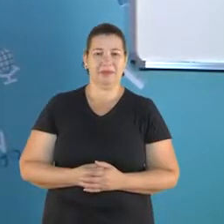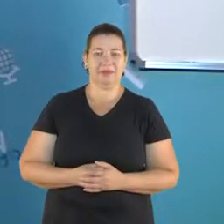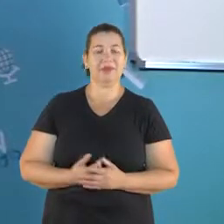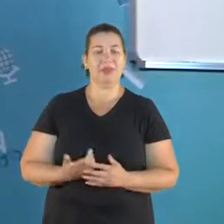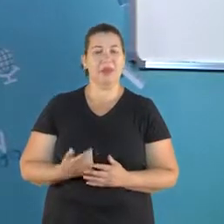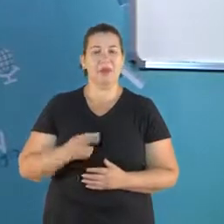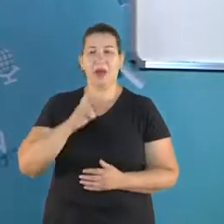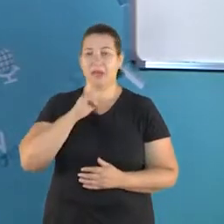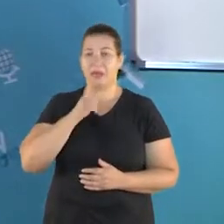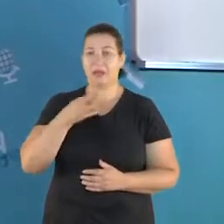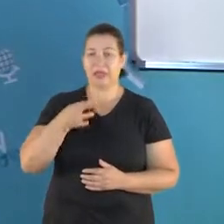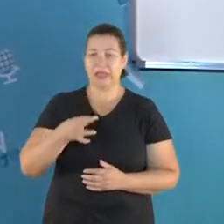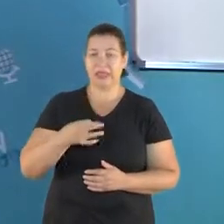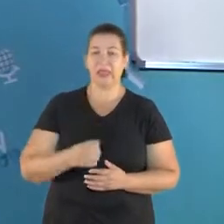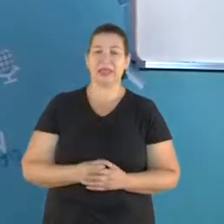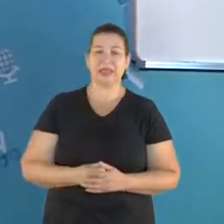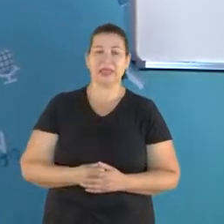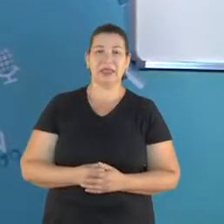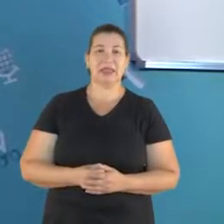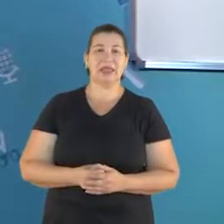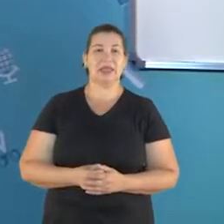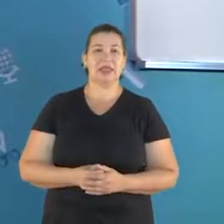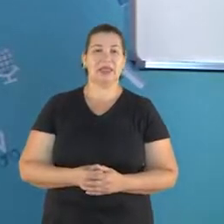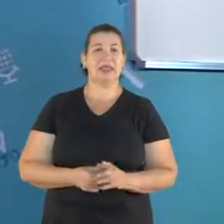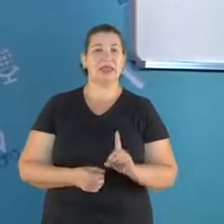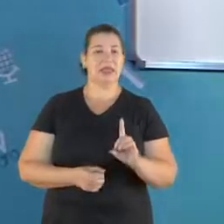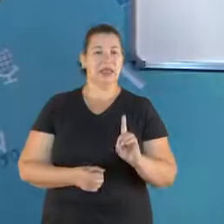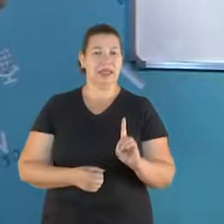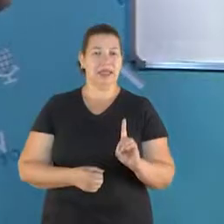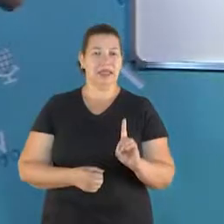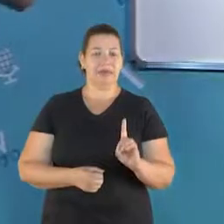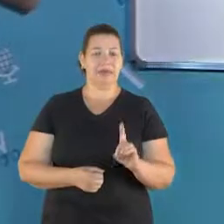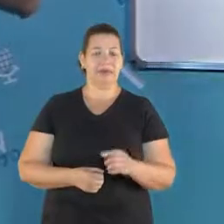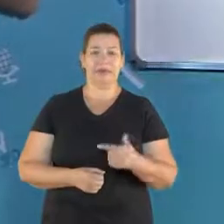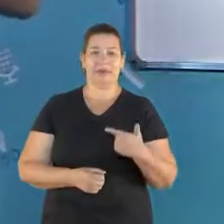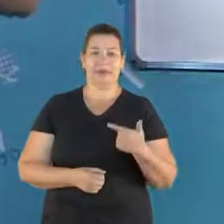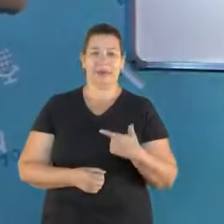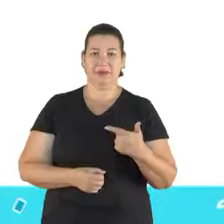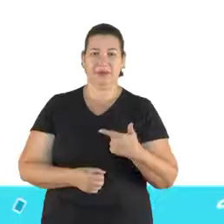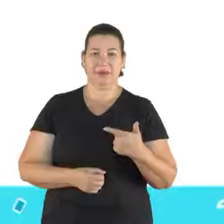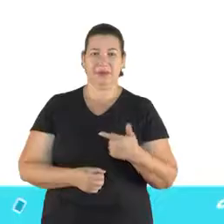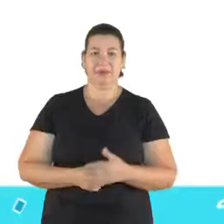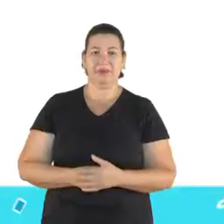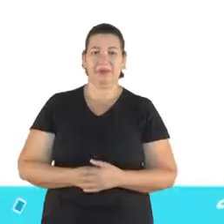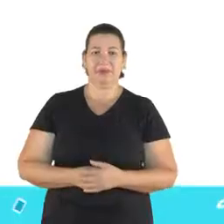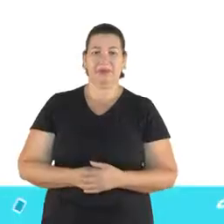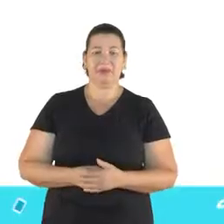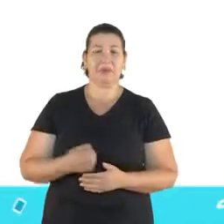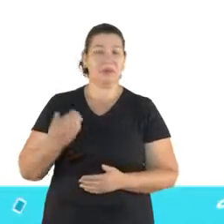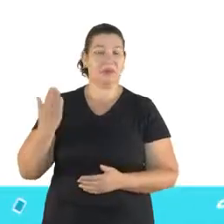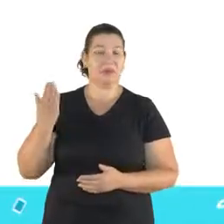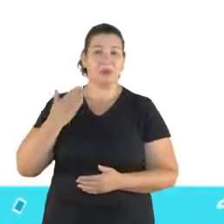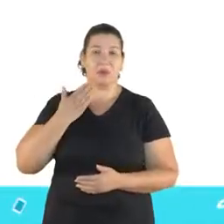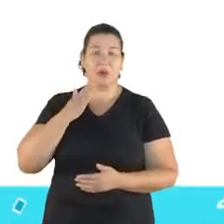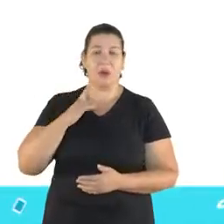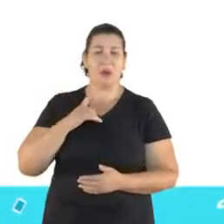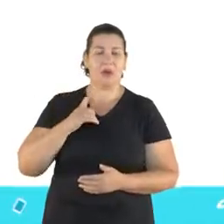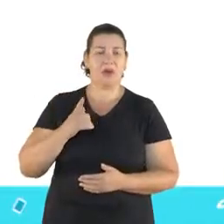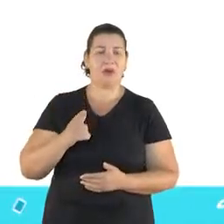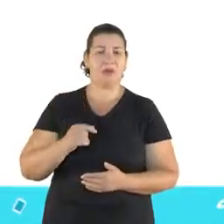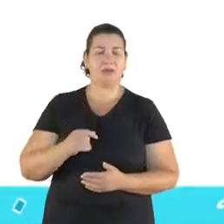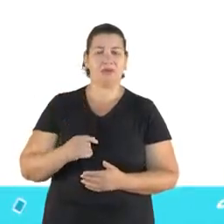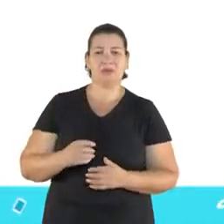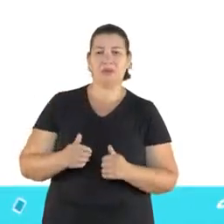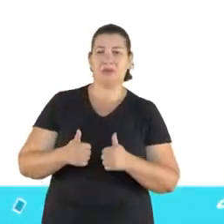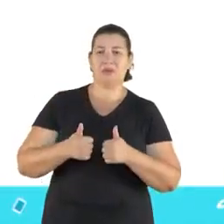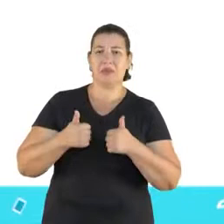Então a nossa alternativa aqui, certa, é a letra D. Segunda questão. Qual dos métodos abaixo é o mais indicado